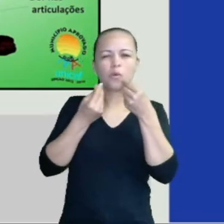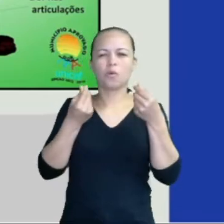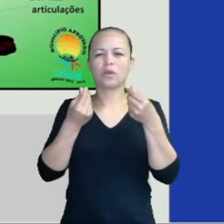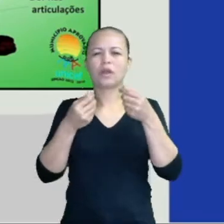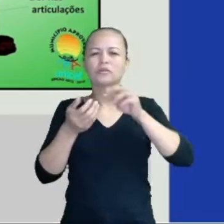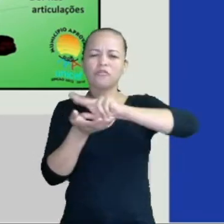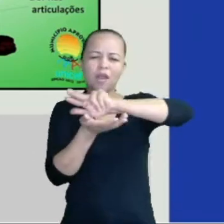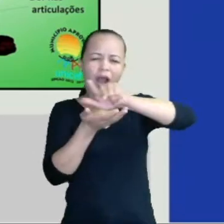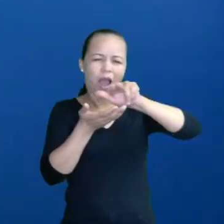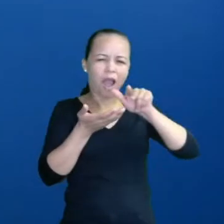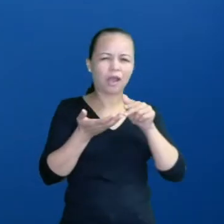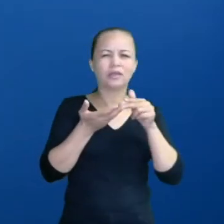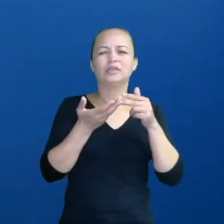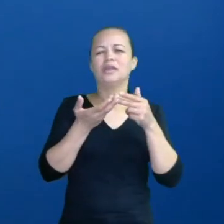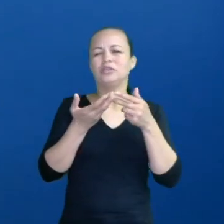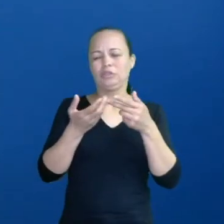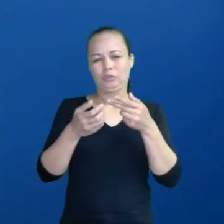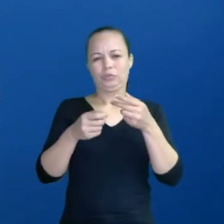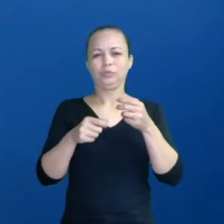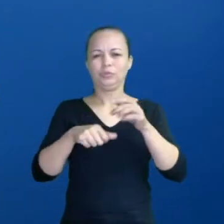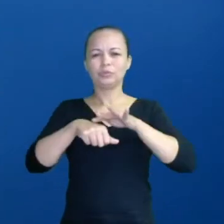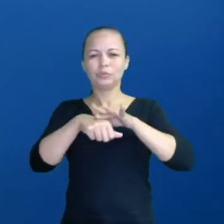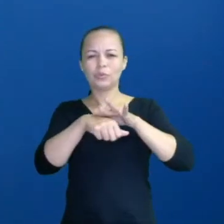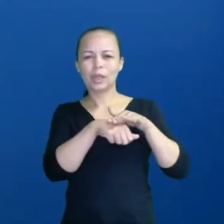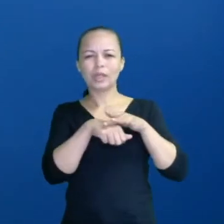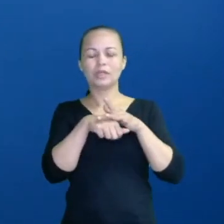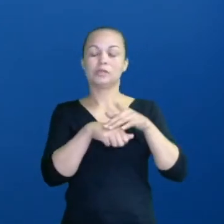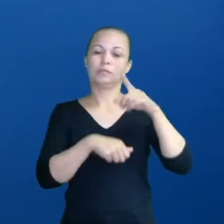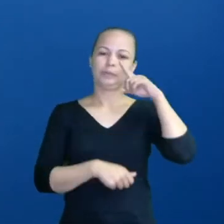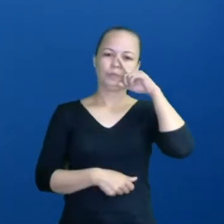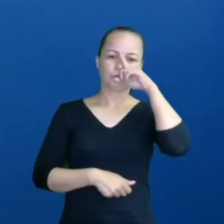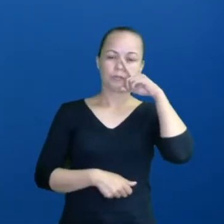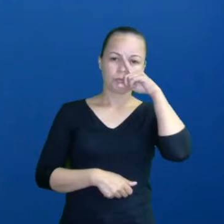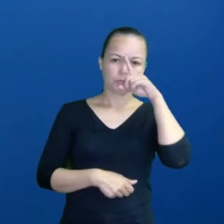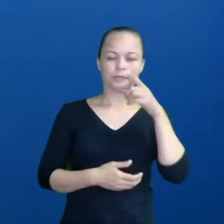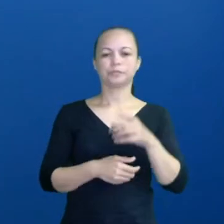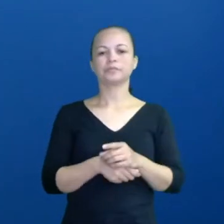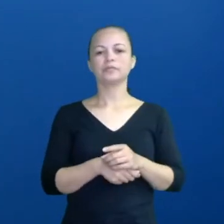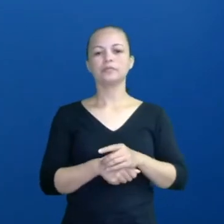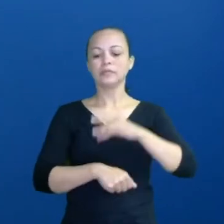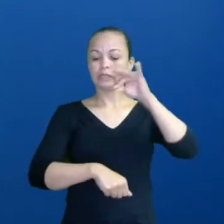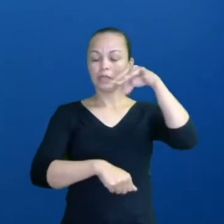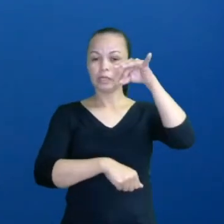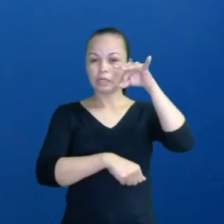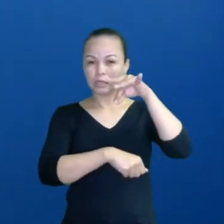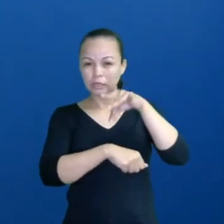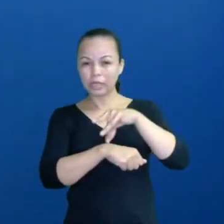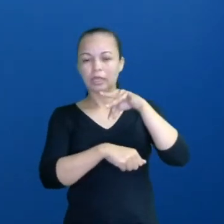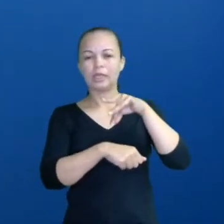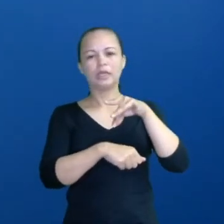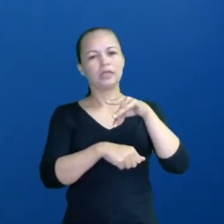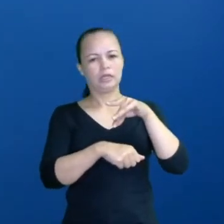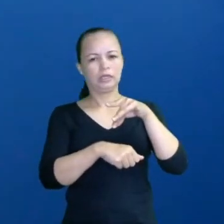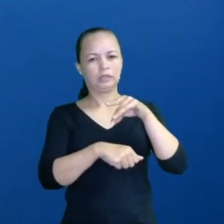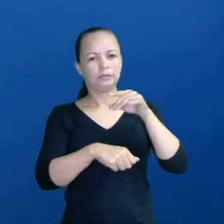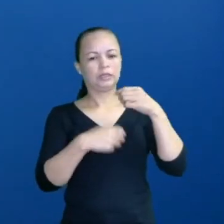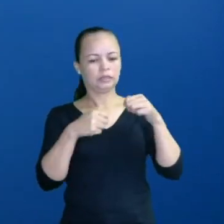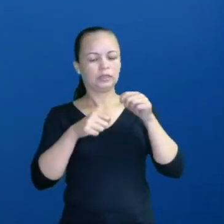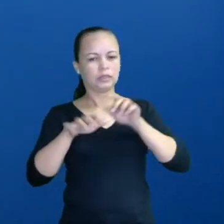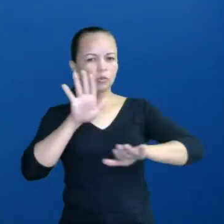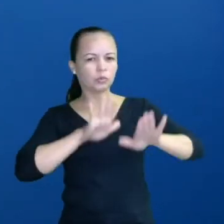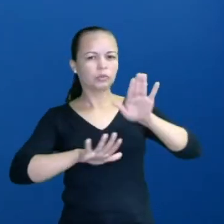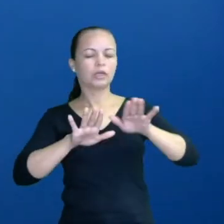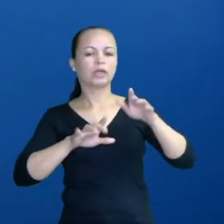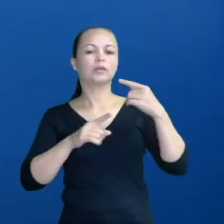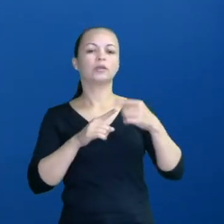vermelhos. Essas doenças, gente, são muito perigosas, né? A dengue, se não tiver cuidado, ela pode se